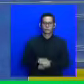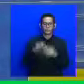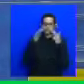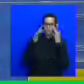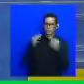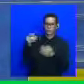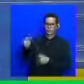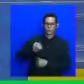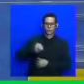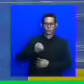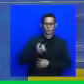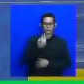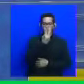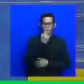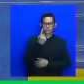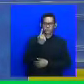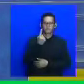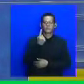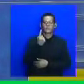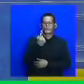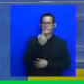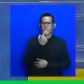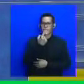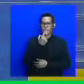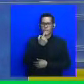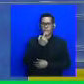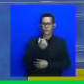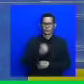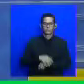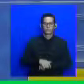Atenção, 31. Bola vermelha.